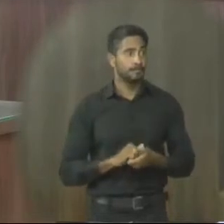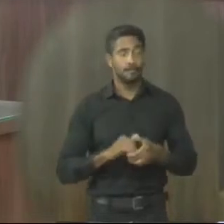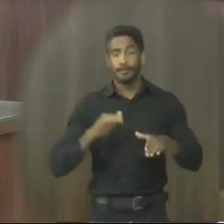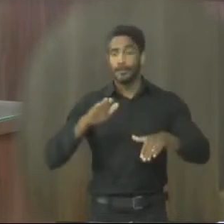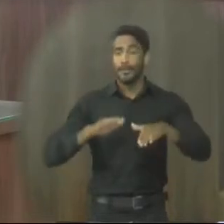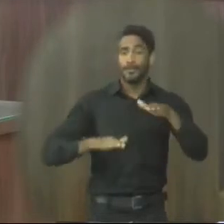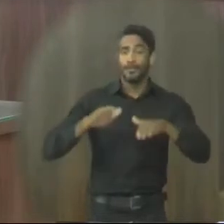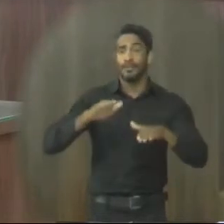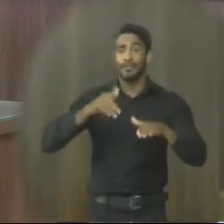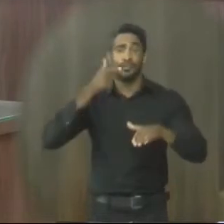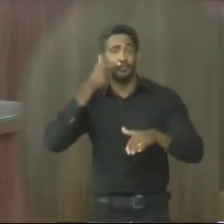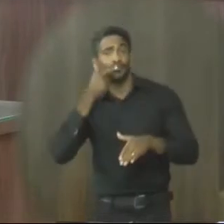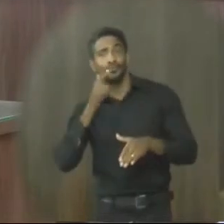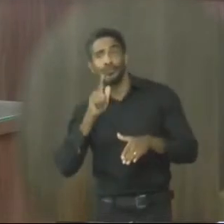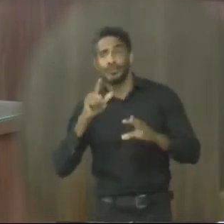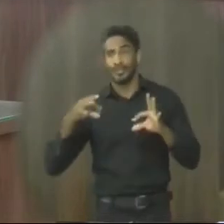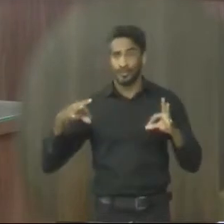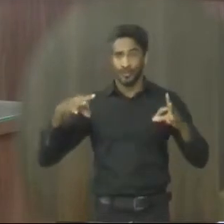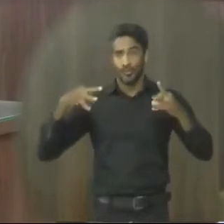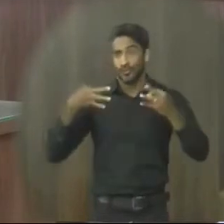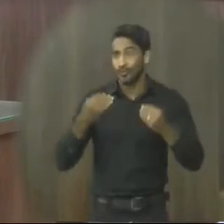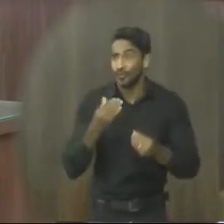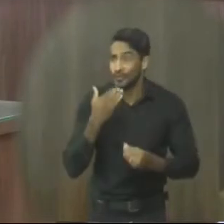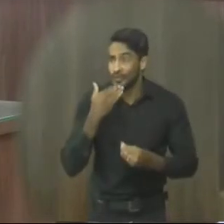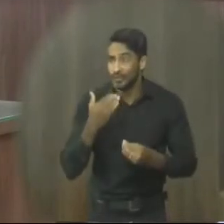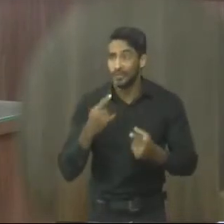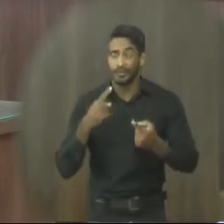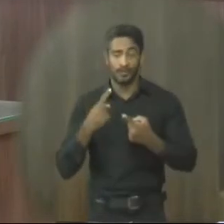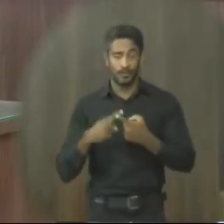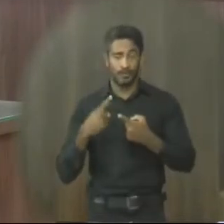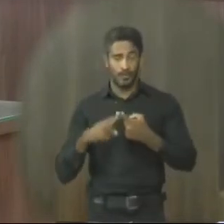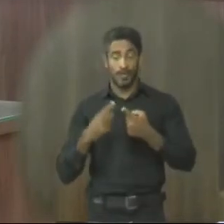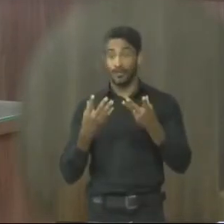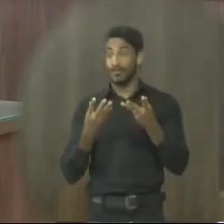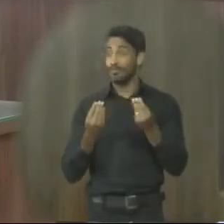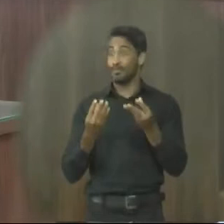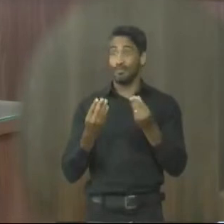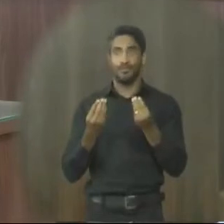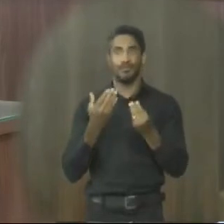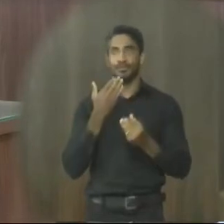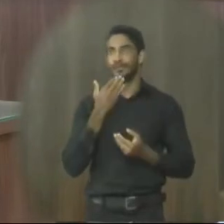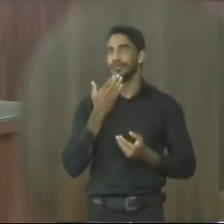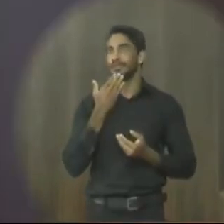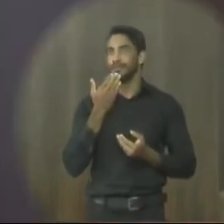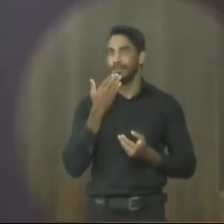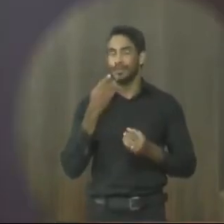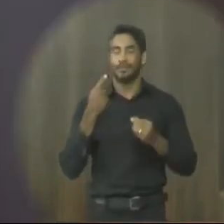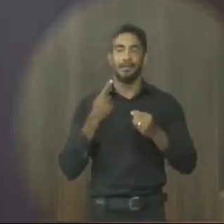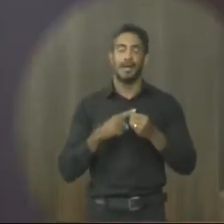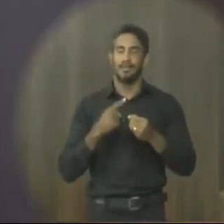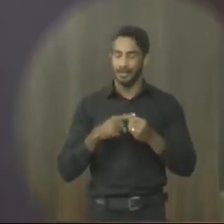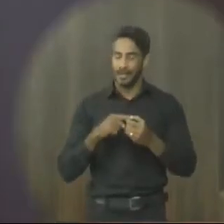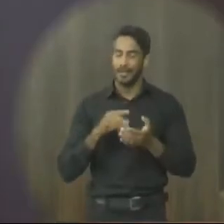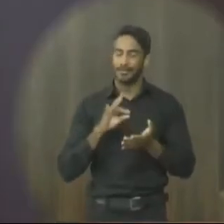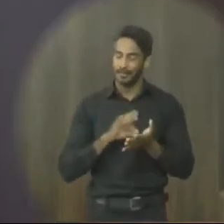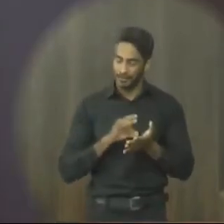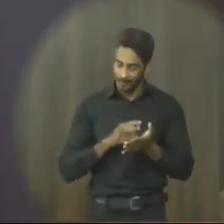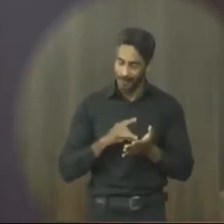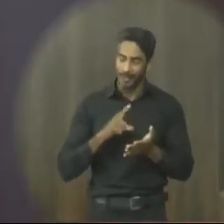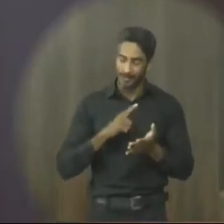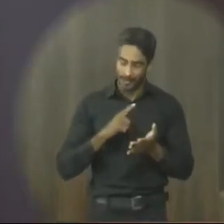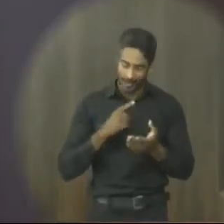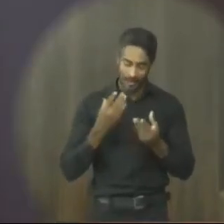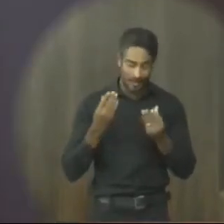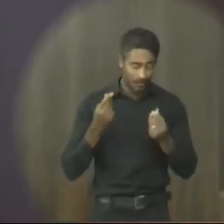Talvez a gente não consiga atender realmente todos os pedidos, viu, Léo? Porque são muitas demandas, né? A cidade realmente tem muitas demandas.